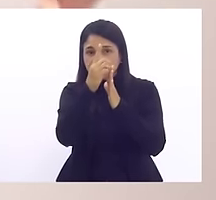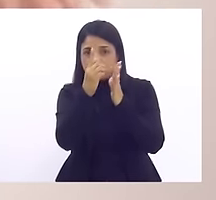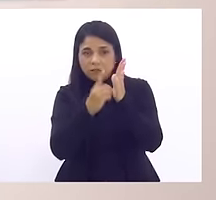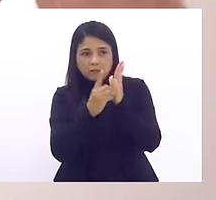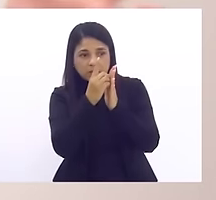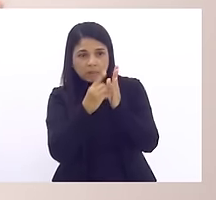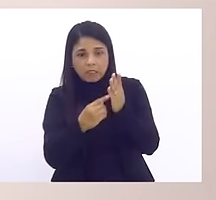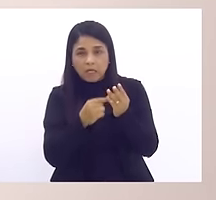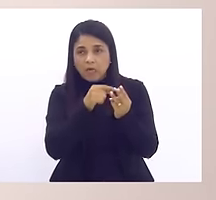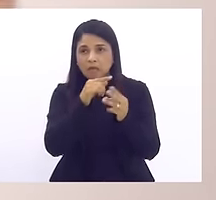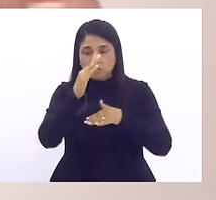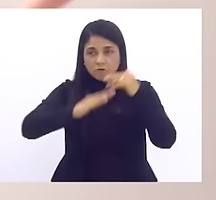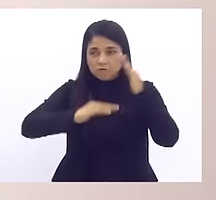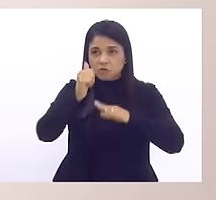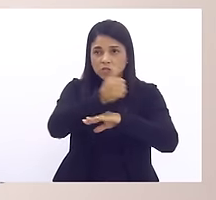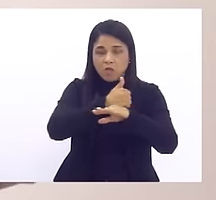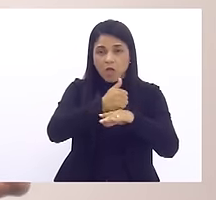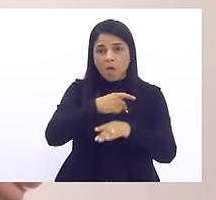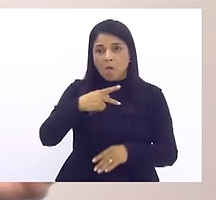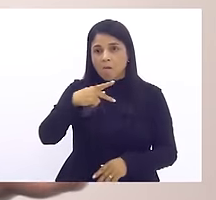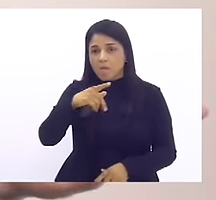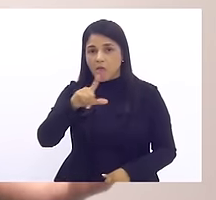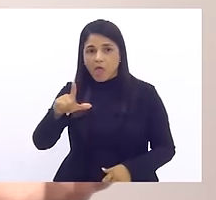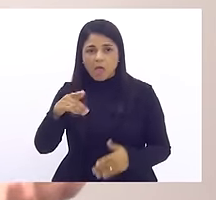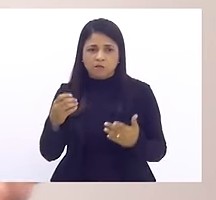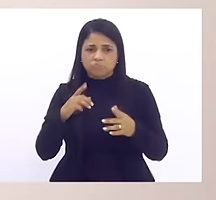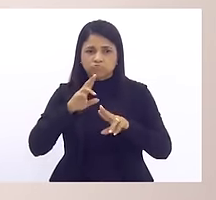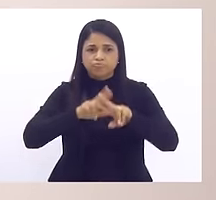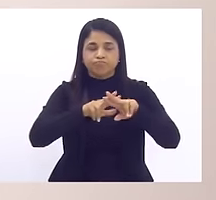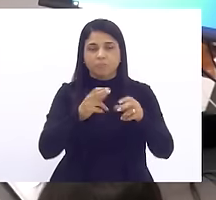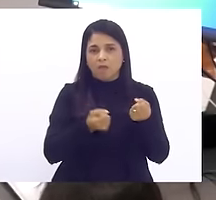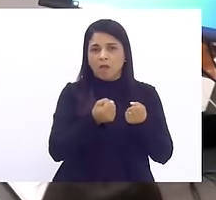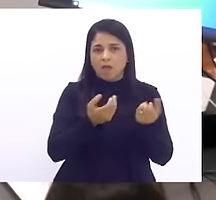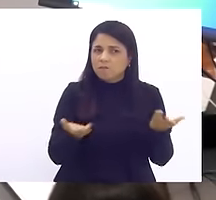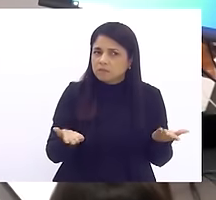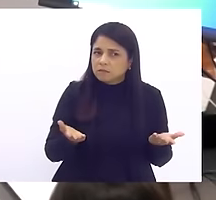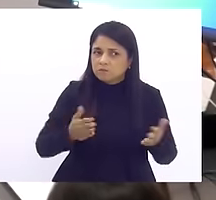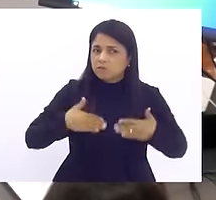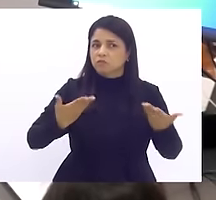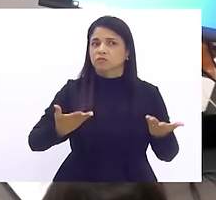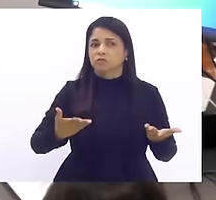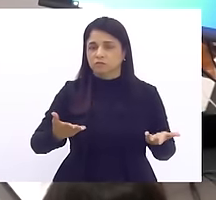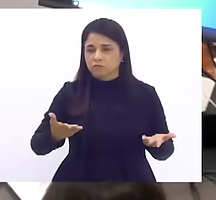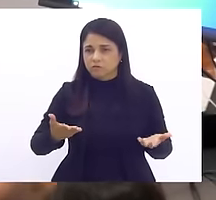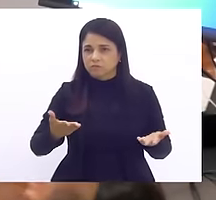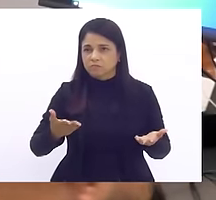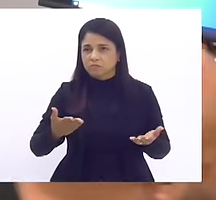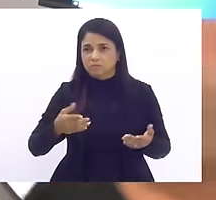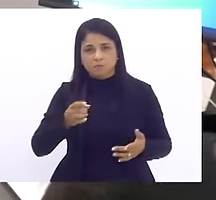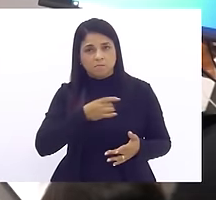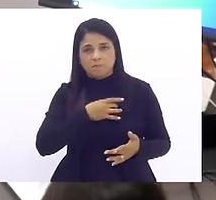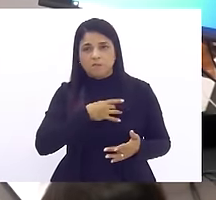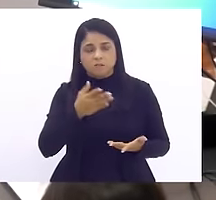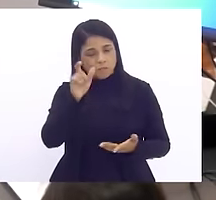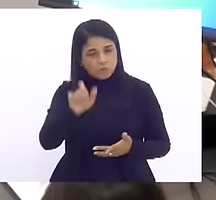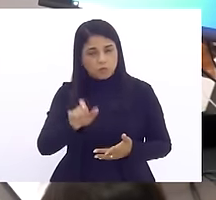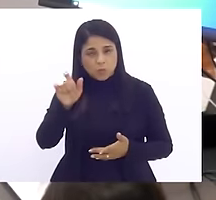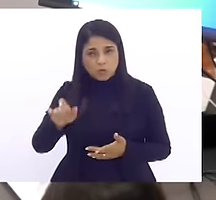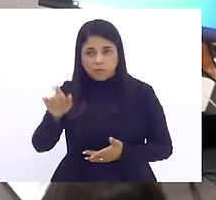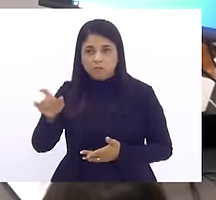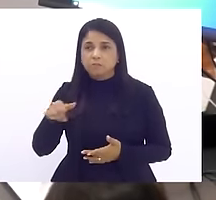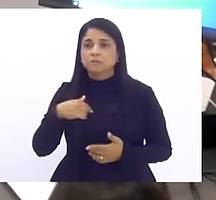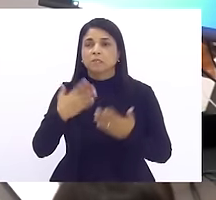sei o quê a PL tava apreendido não pode ser assim e destacar o que O Alan falou aqui Presidente sobre a operação